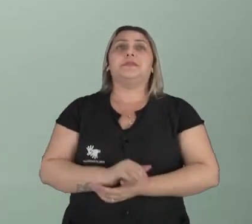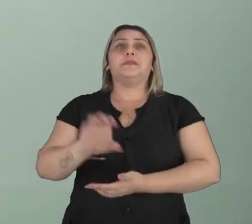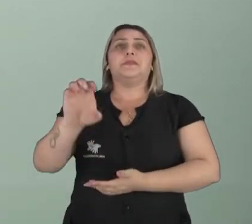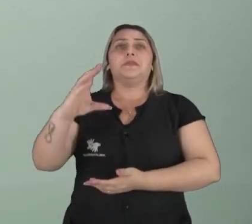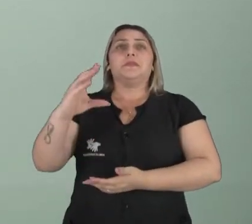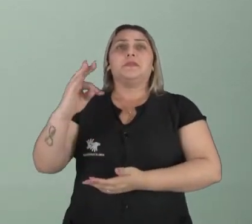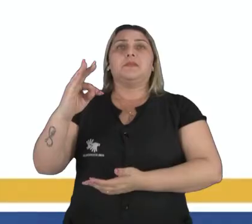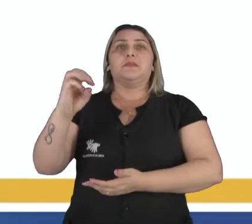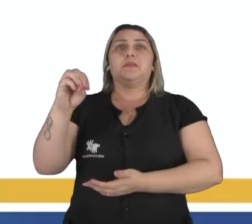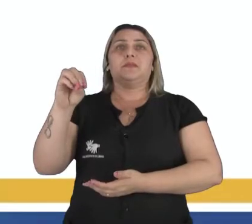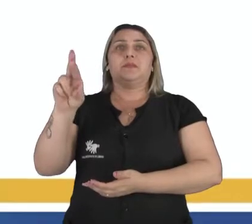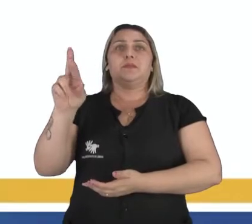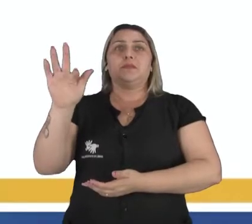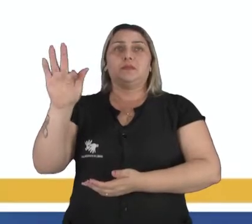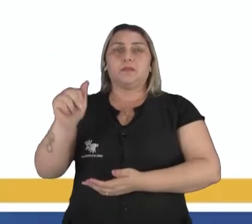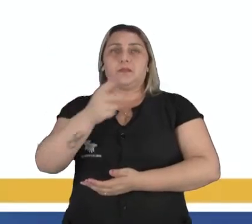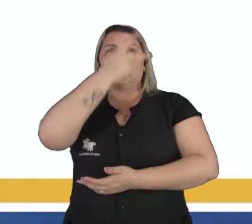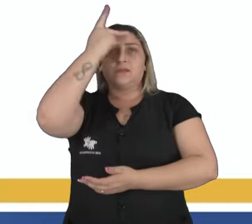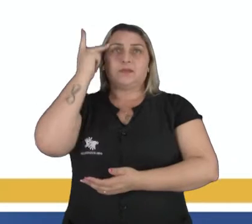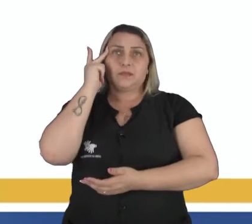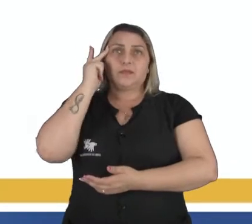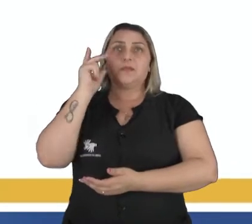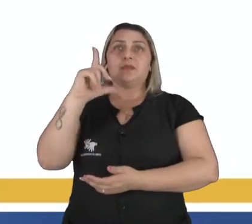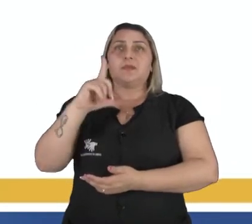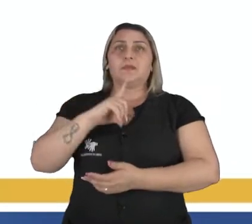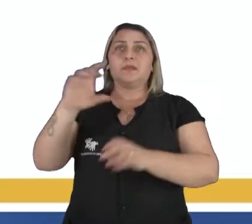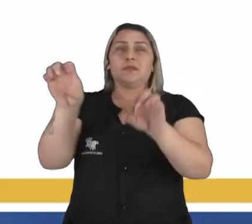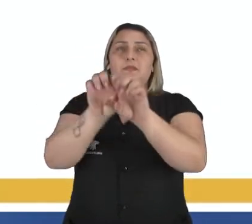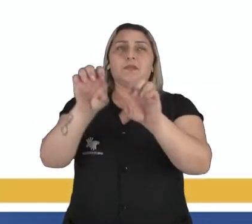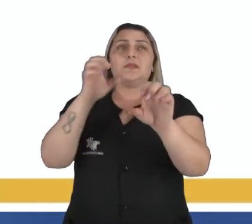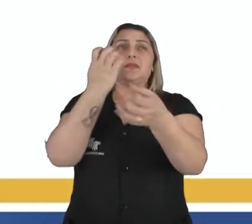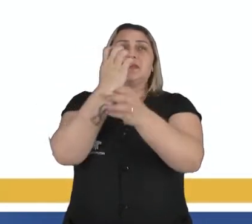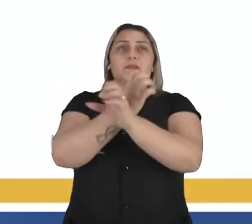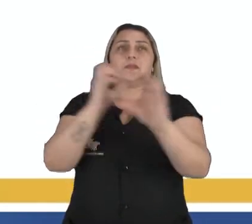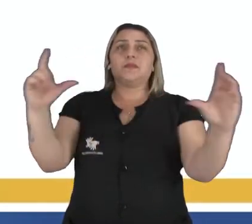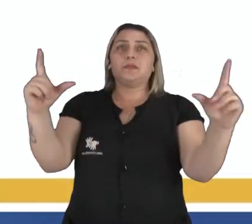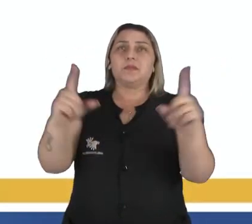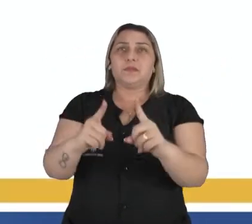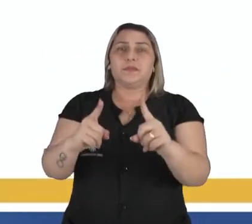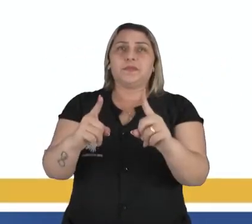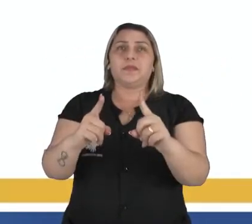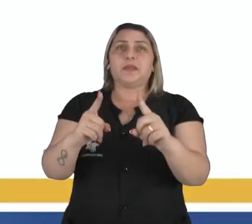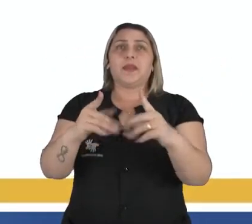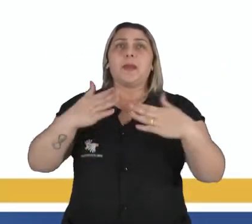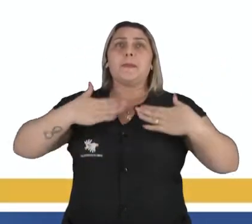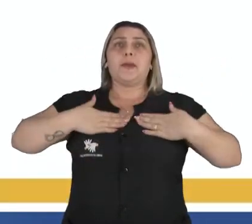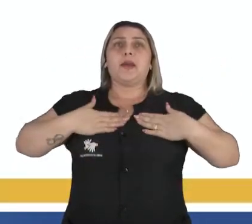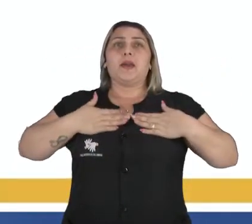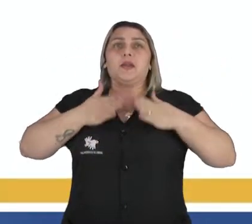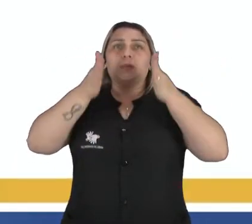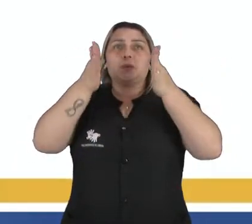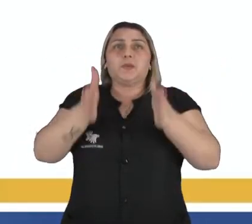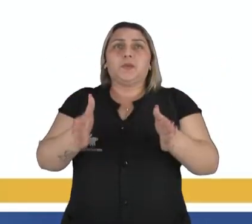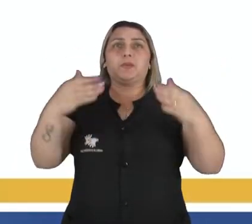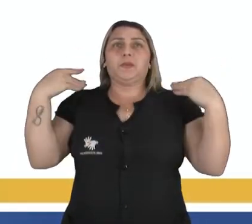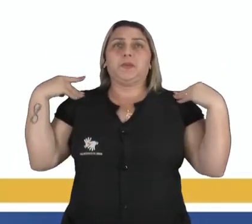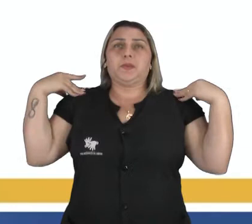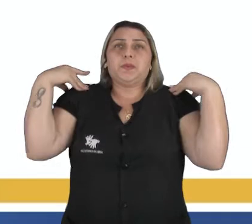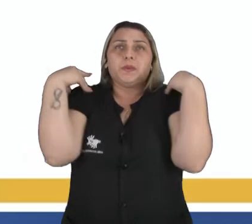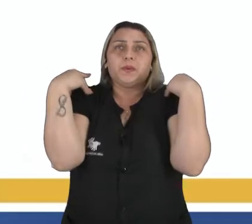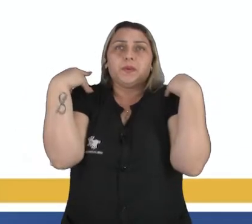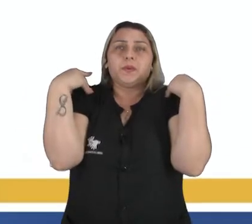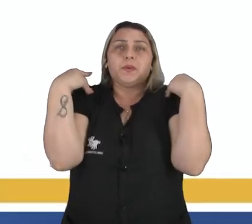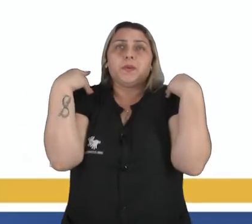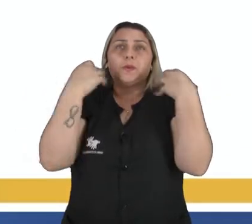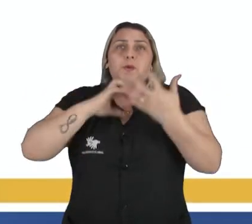o Everton morro as pessoas ectomorfas possui uma estrutura óssea é pequena peitoral reto ou